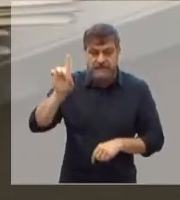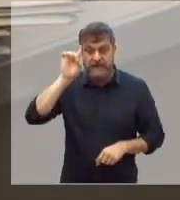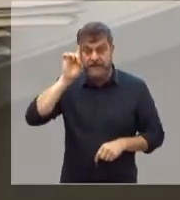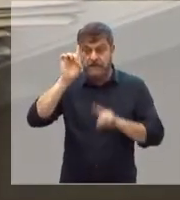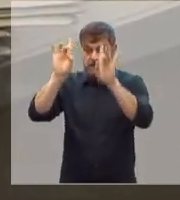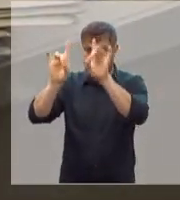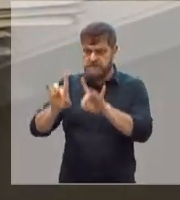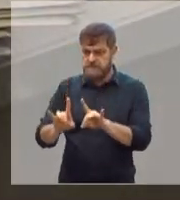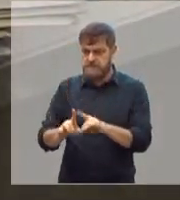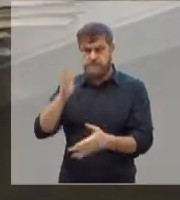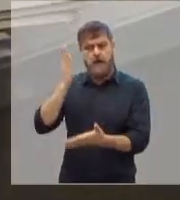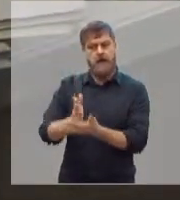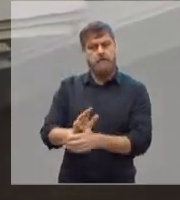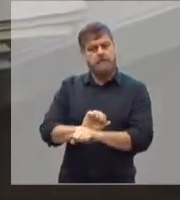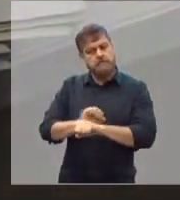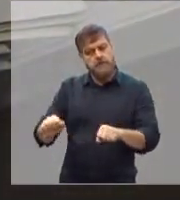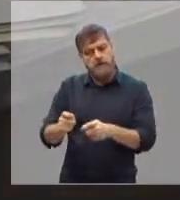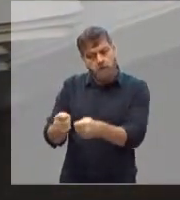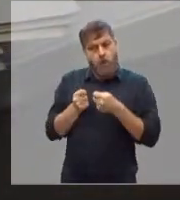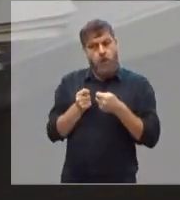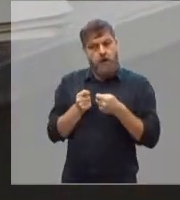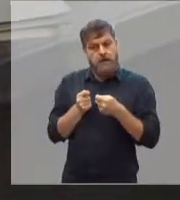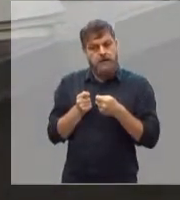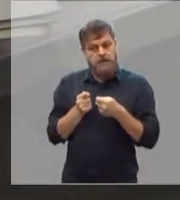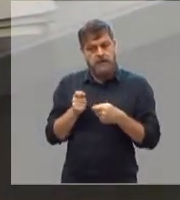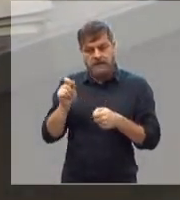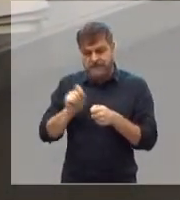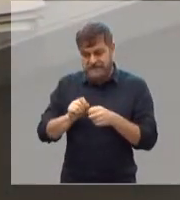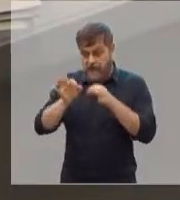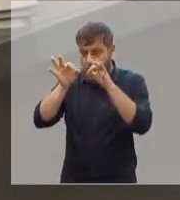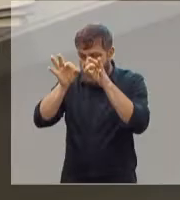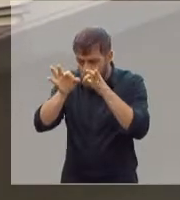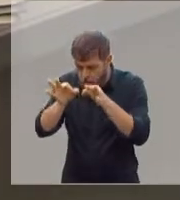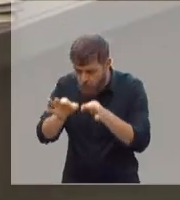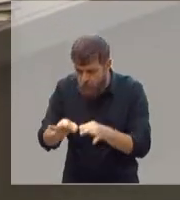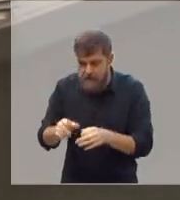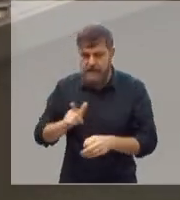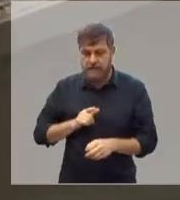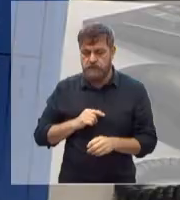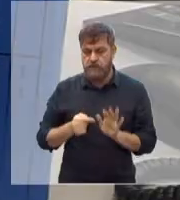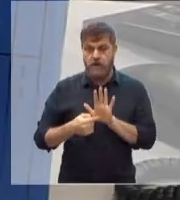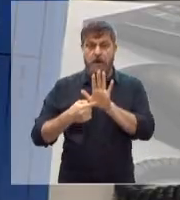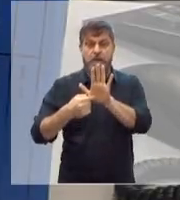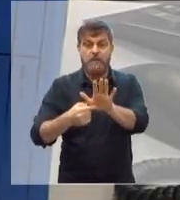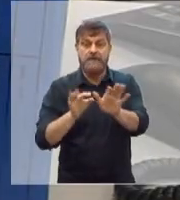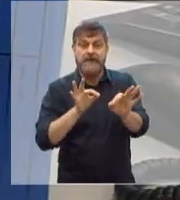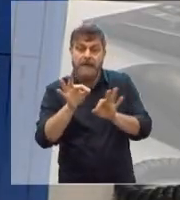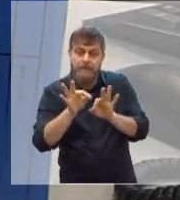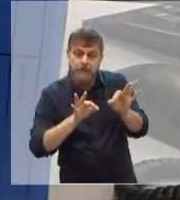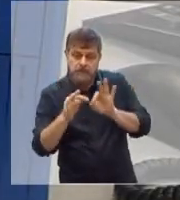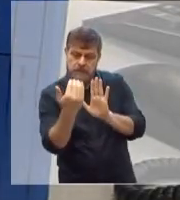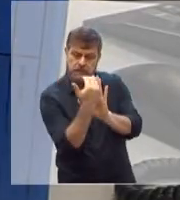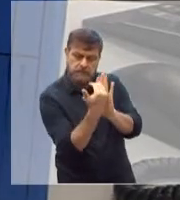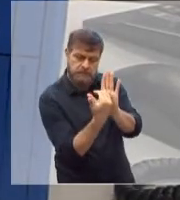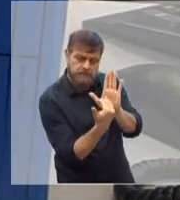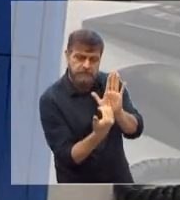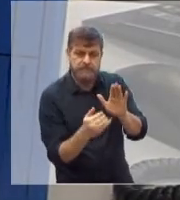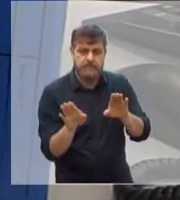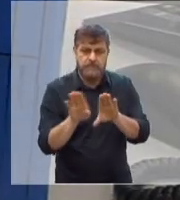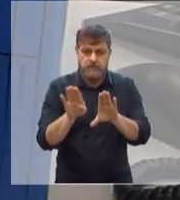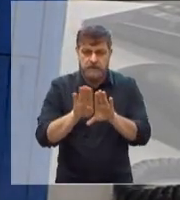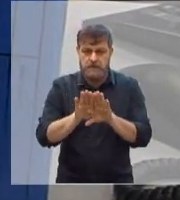Eu pensei nisso, eu falei, nós precisamos dar um freio para moralizar tanto a questão de apresentação de